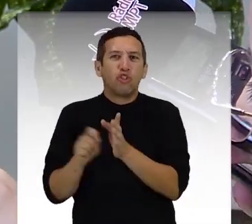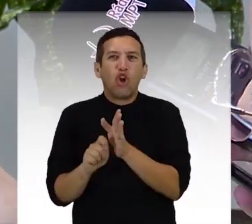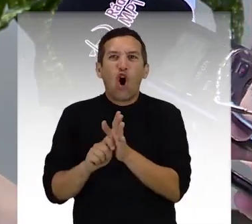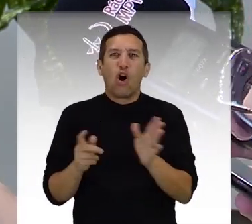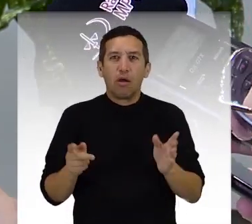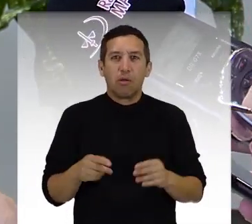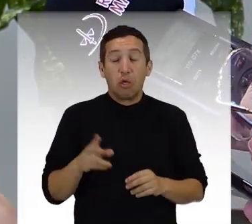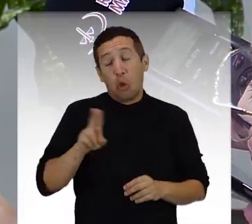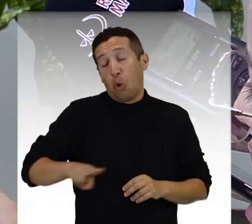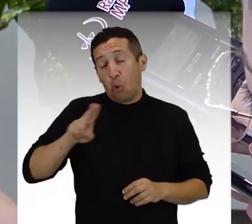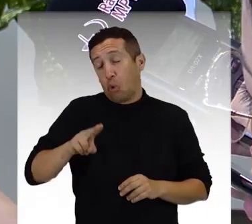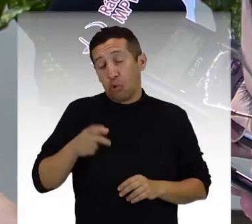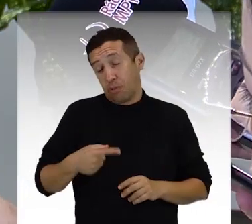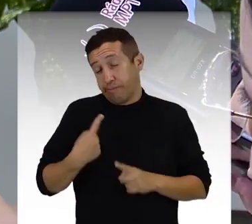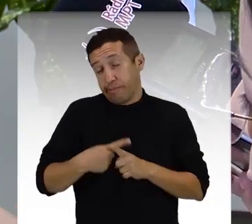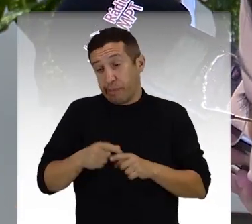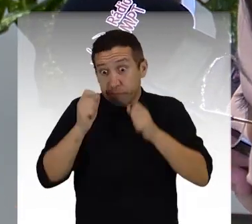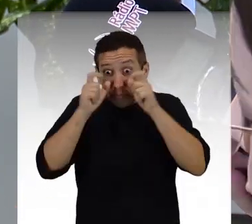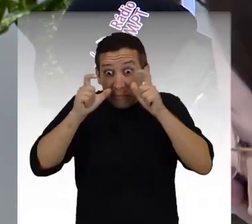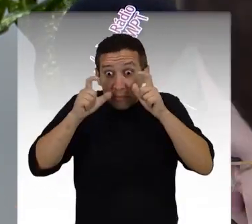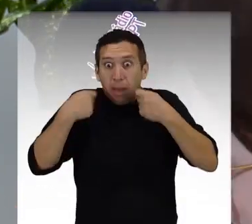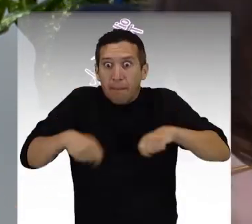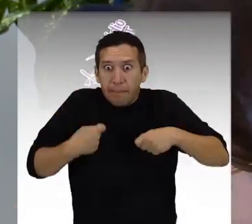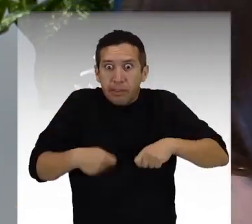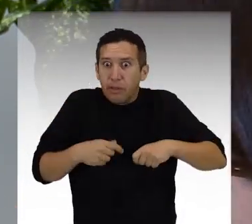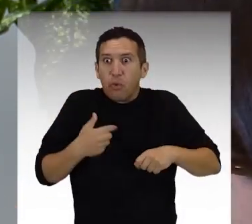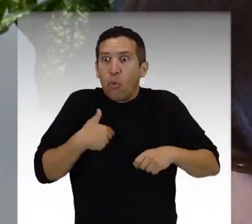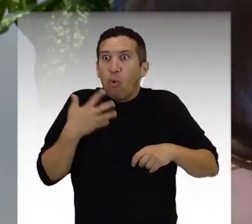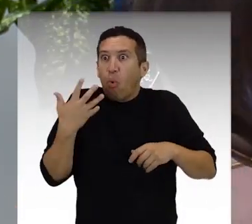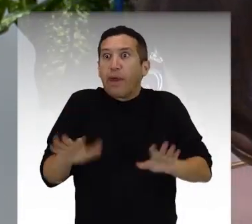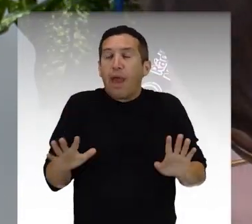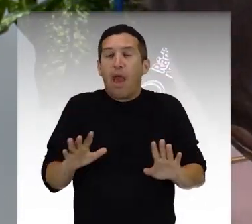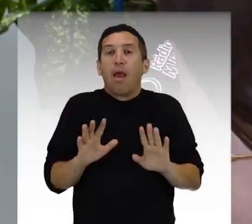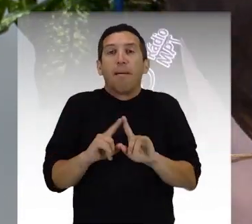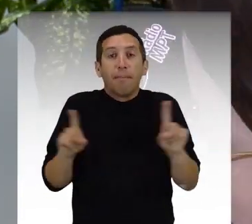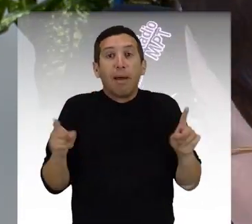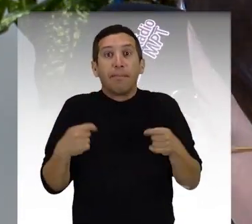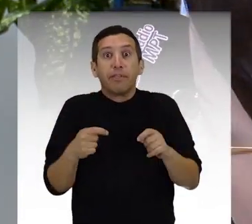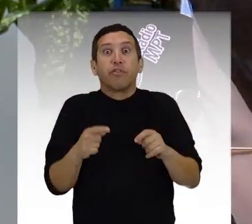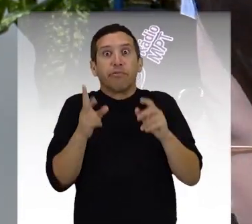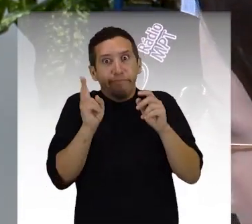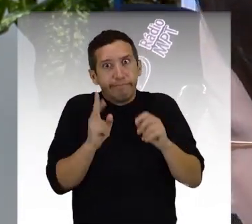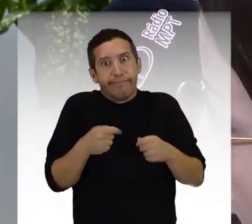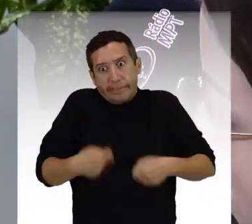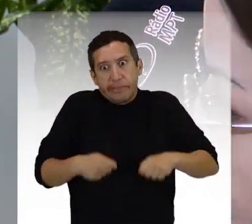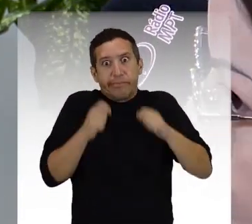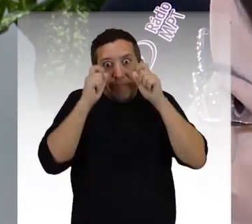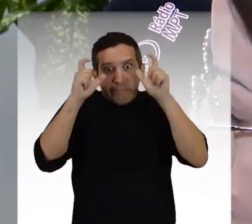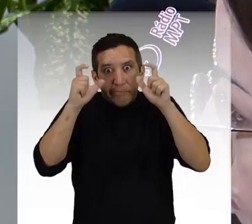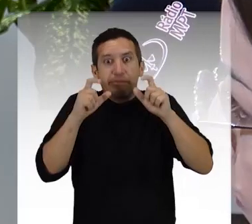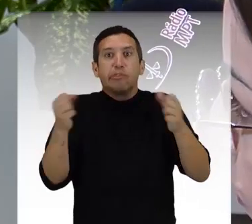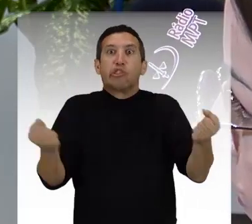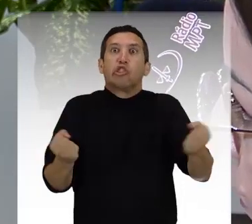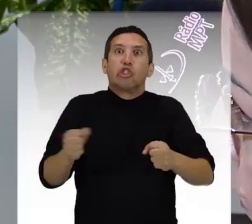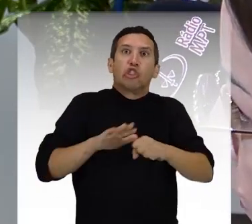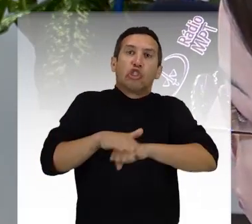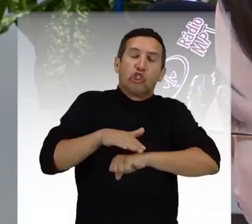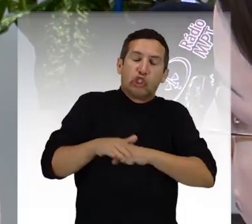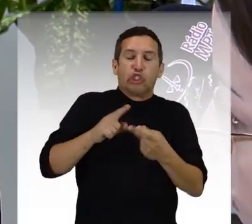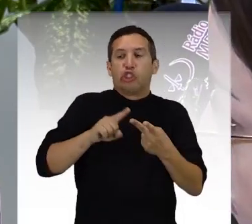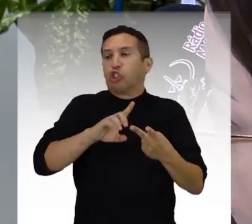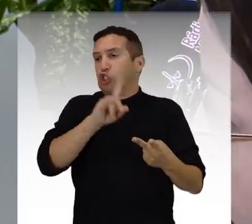para ficar acordado. 70% falaram, eu uso porque eu quero e preciso, nem que eu quero, ninguém quer, mas preciso ficar